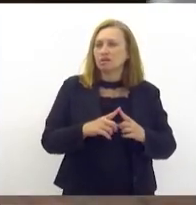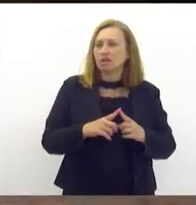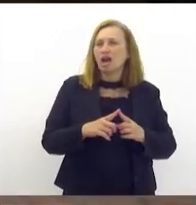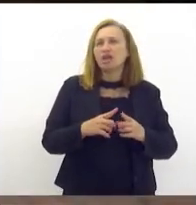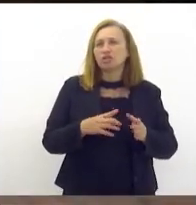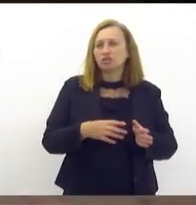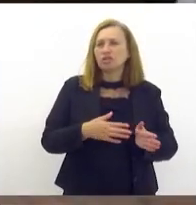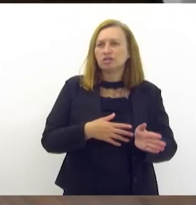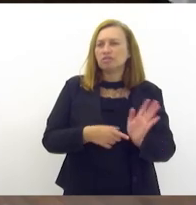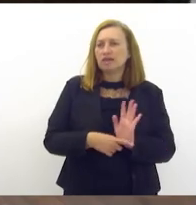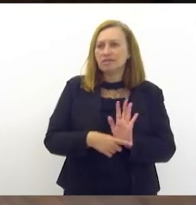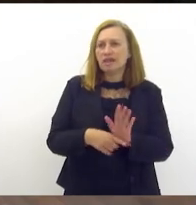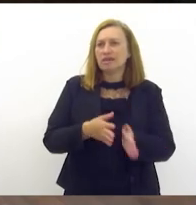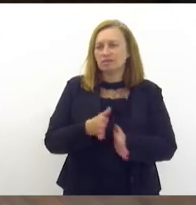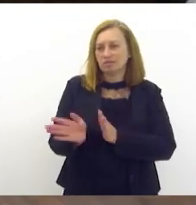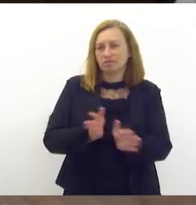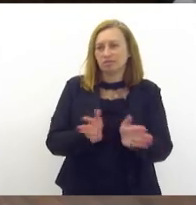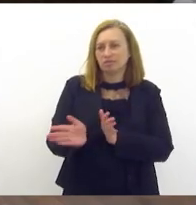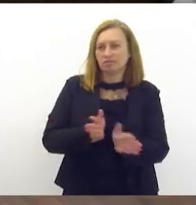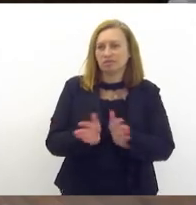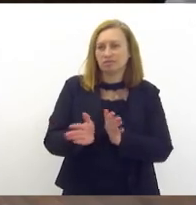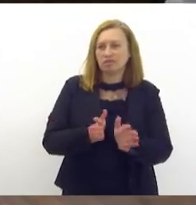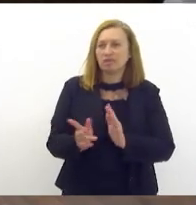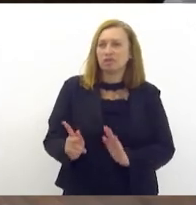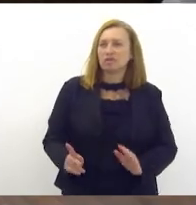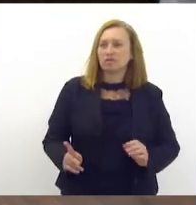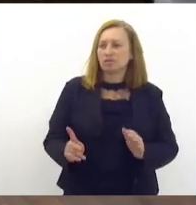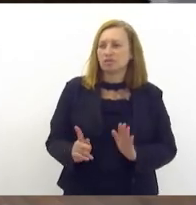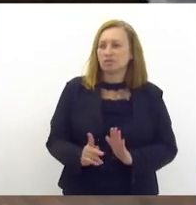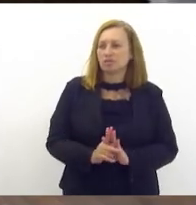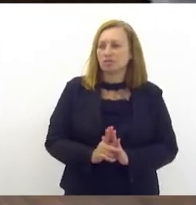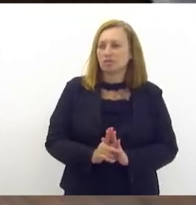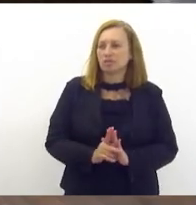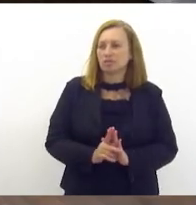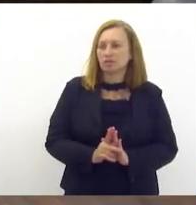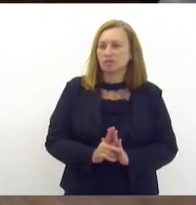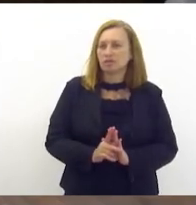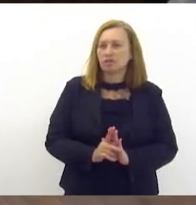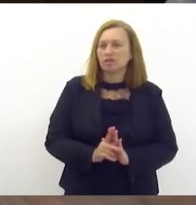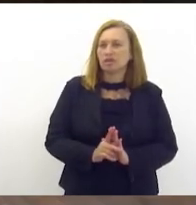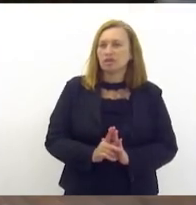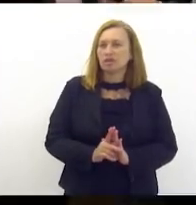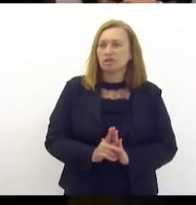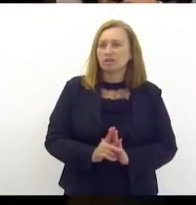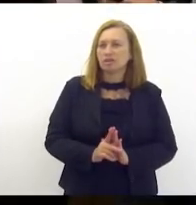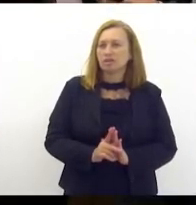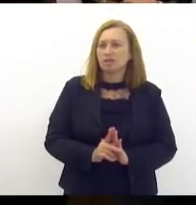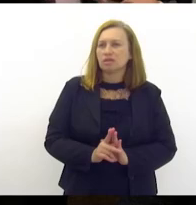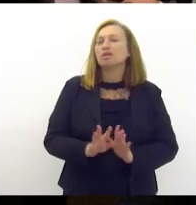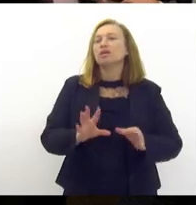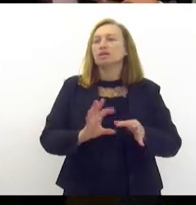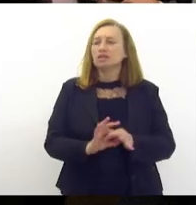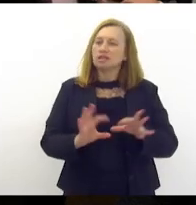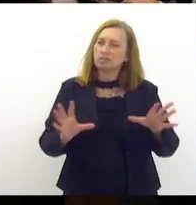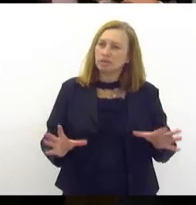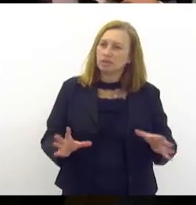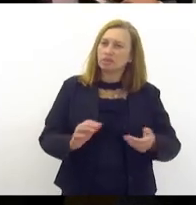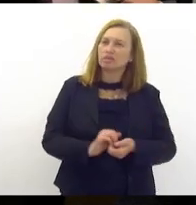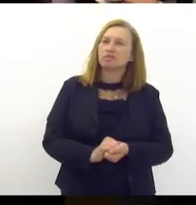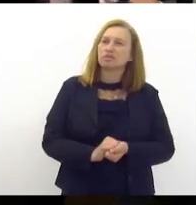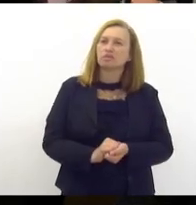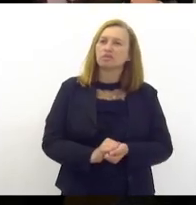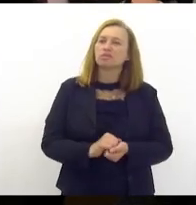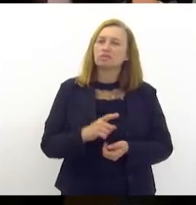que vocês tiveram muita sensibilidade, o projeto é muito meritório, espero que seja sancionado. Vamos fazer